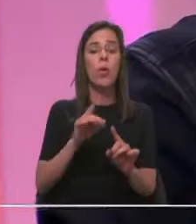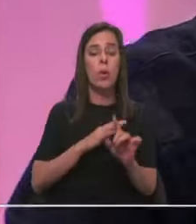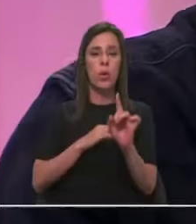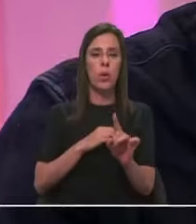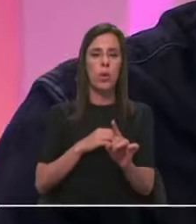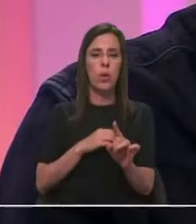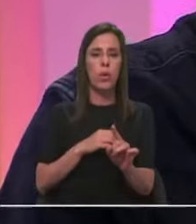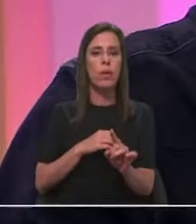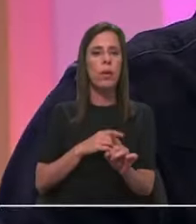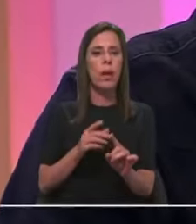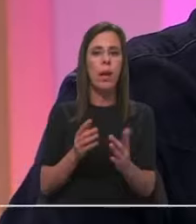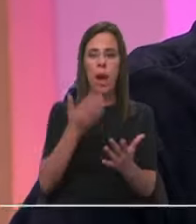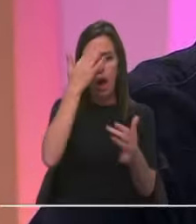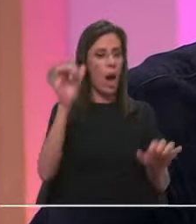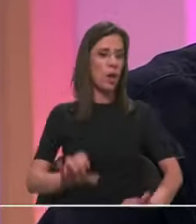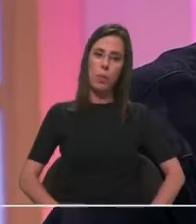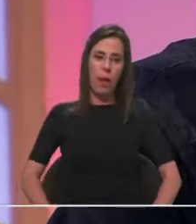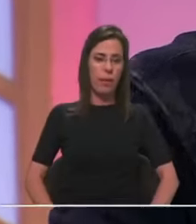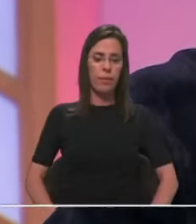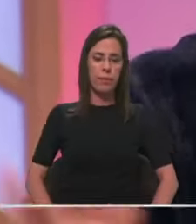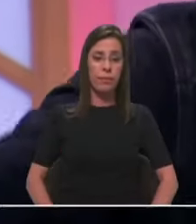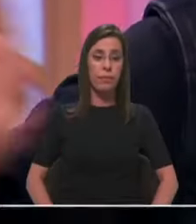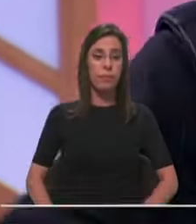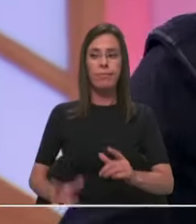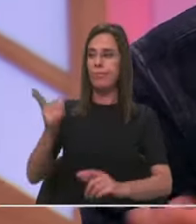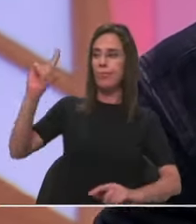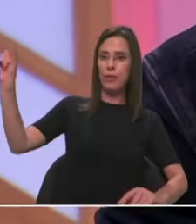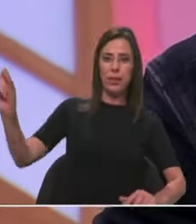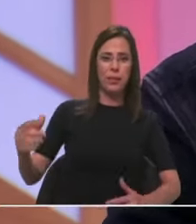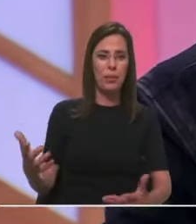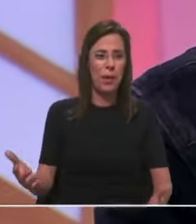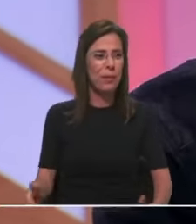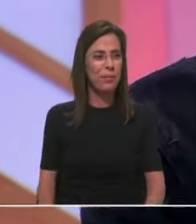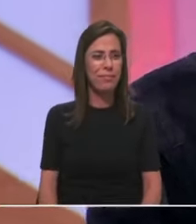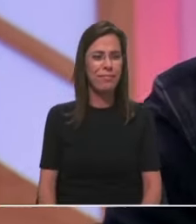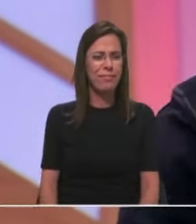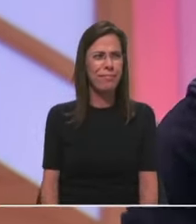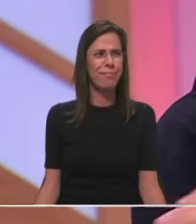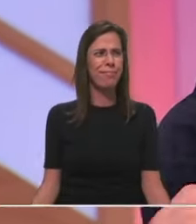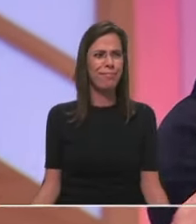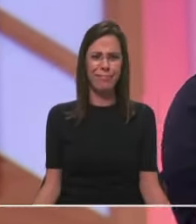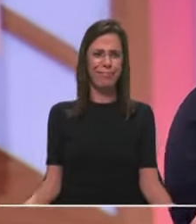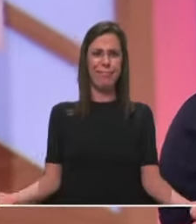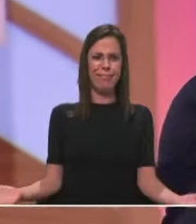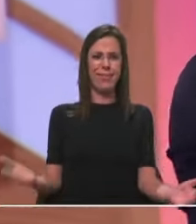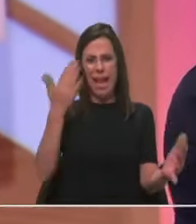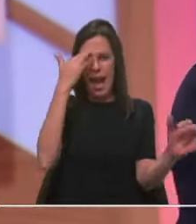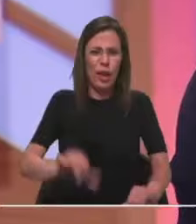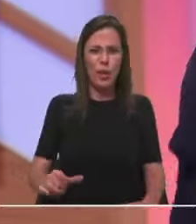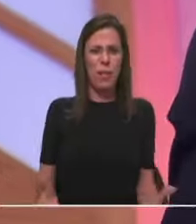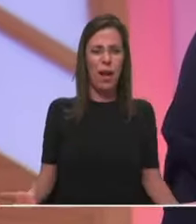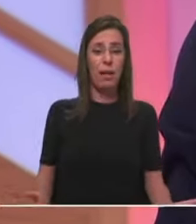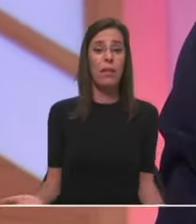Desculpa acho mal e foi-se embora só estão eu ver o que é que foi a seguir acho